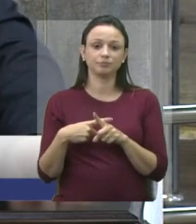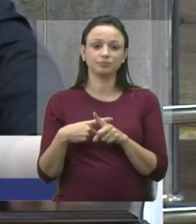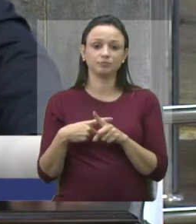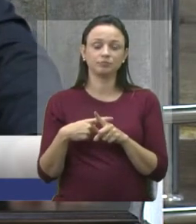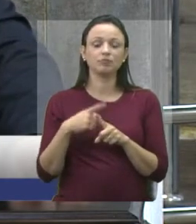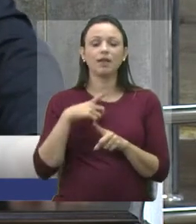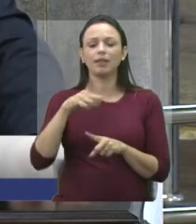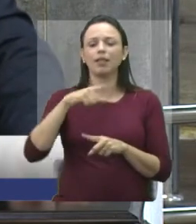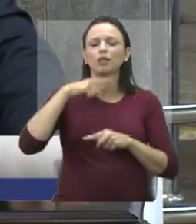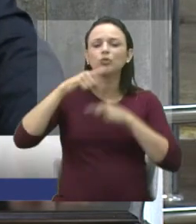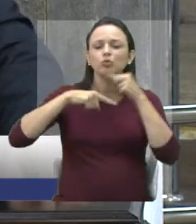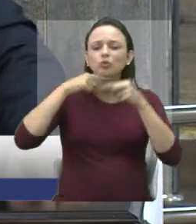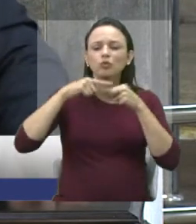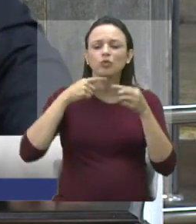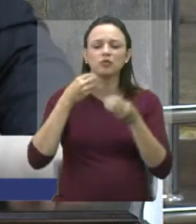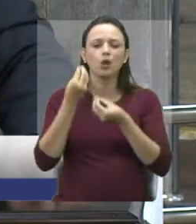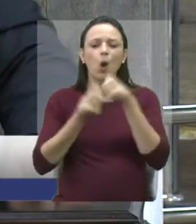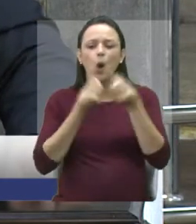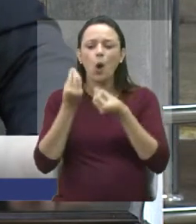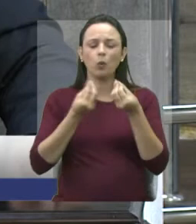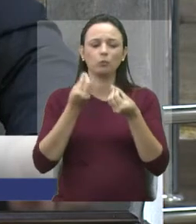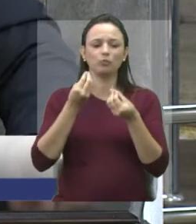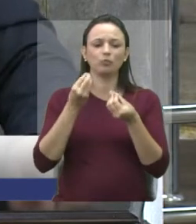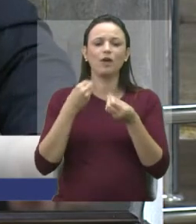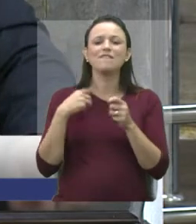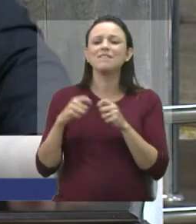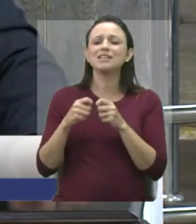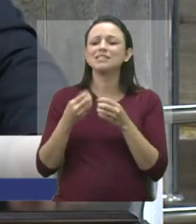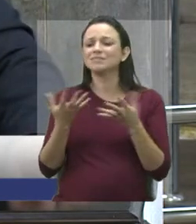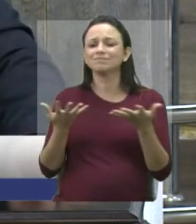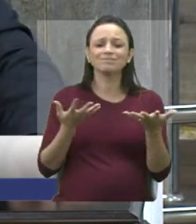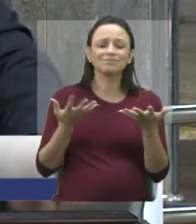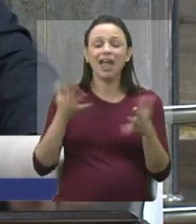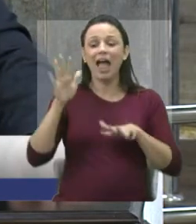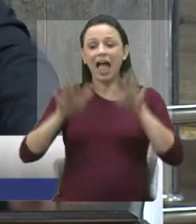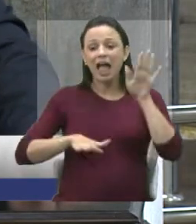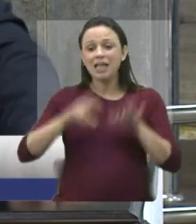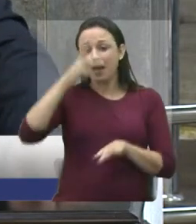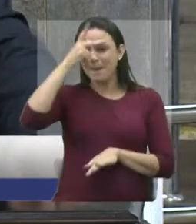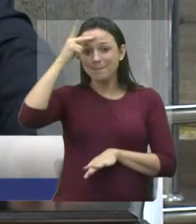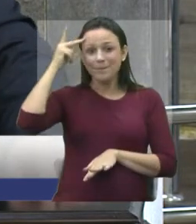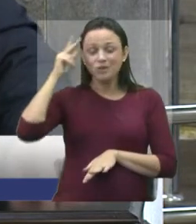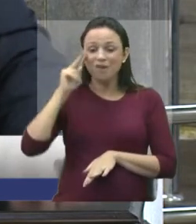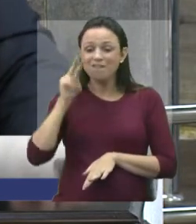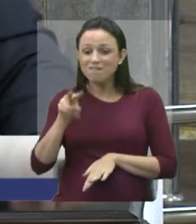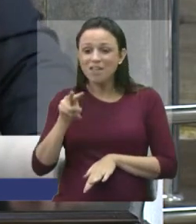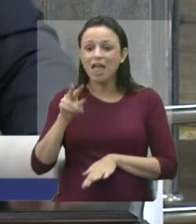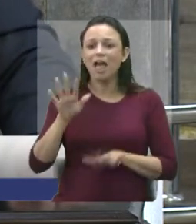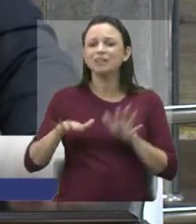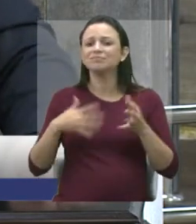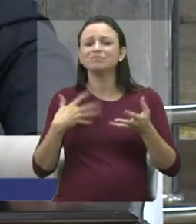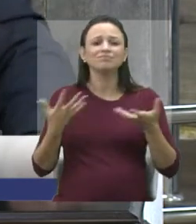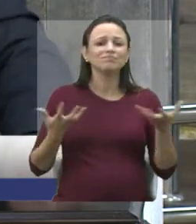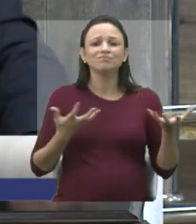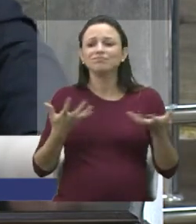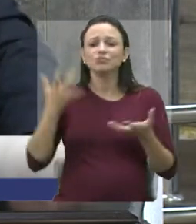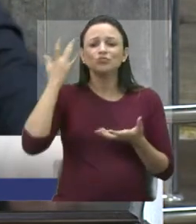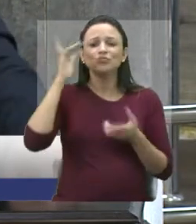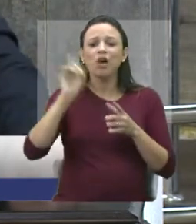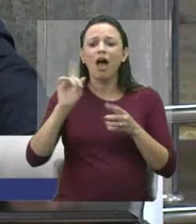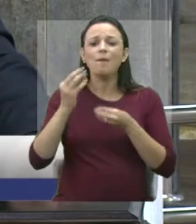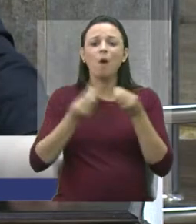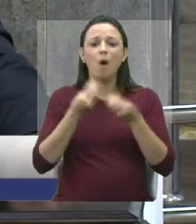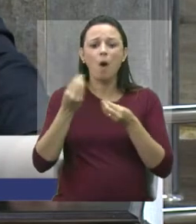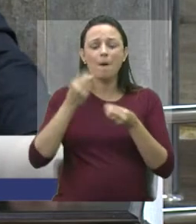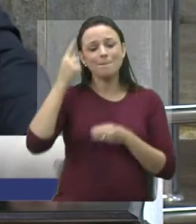algumas dúvidas de como proceder em tal caso. Porque às vezes as pessoas acham que nós temos poder de polícia, que o voluntário pode fazer e acontecer, e